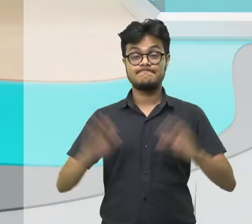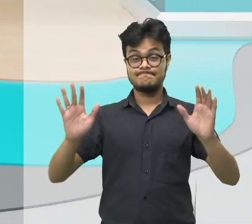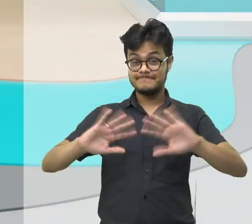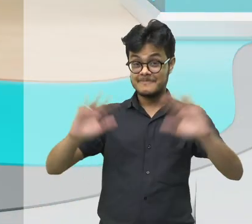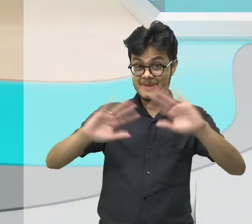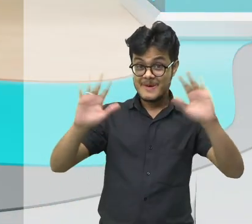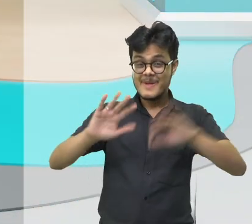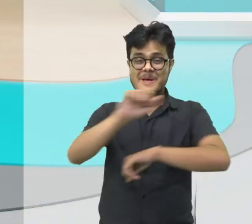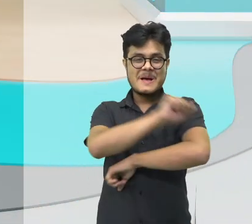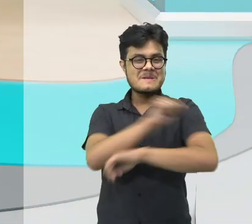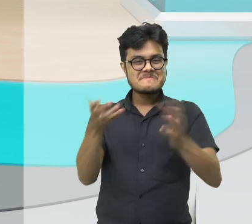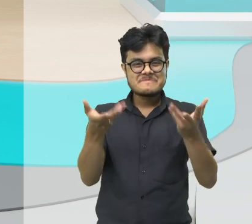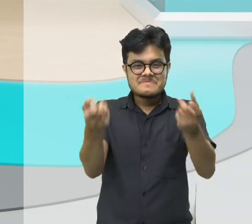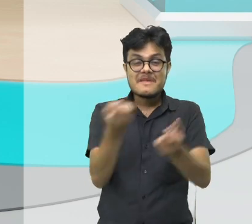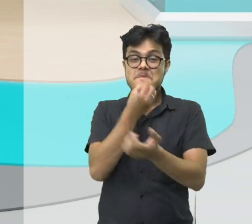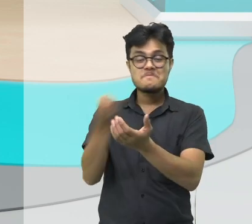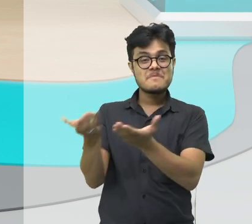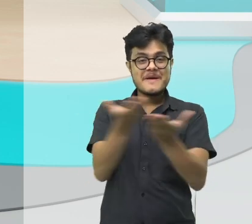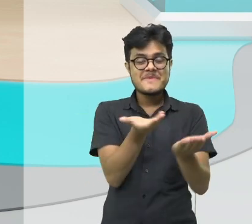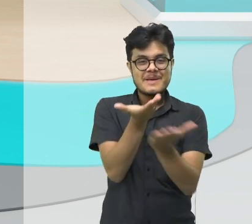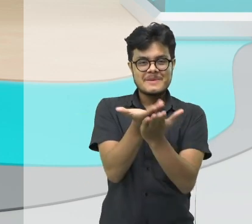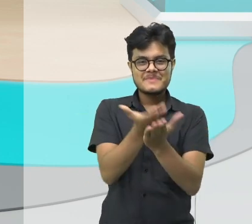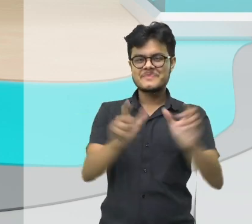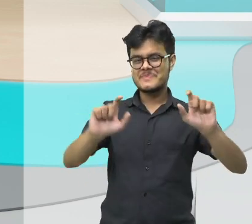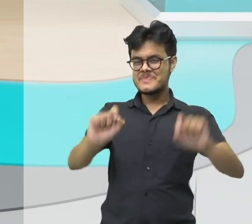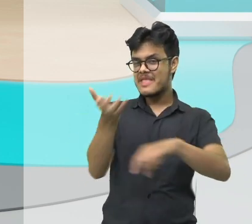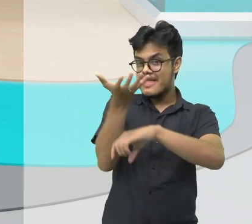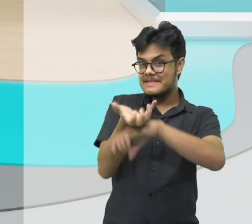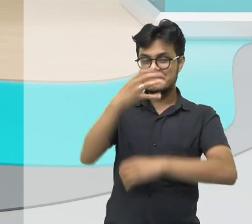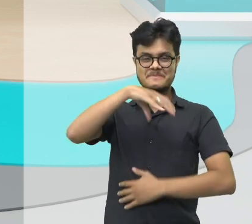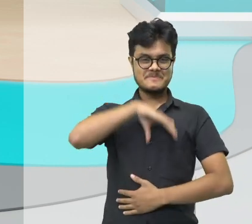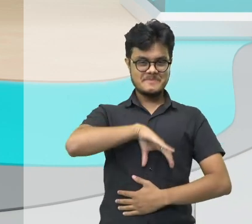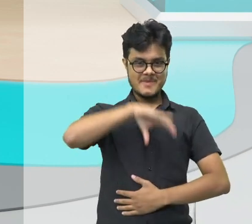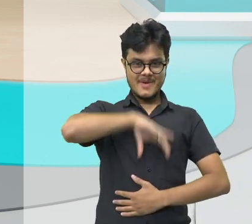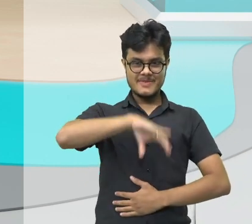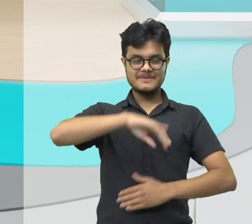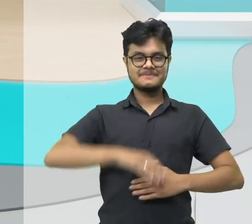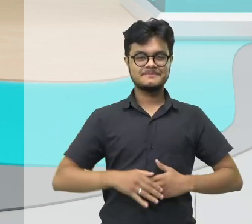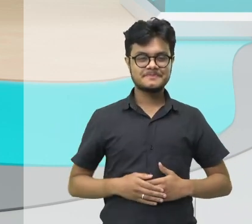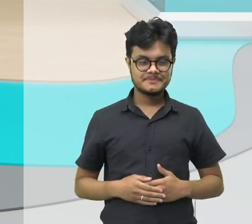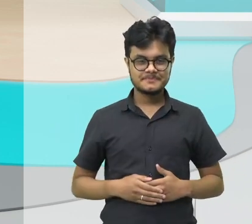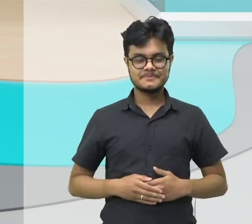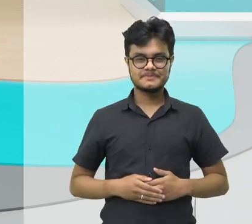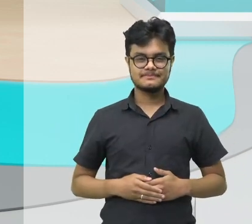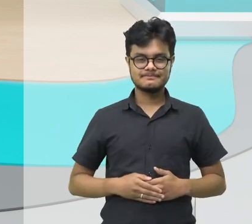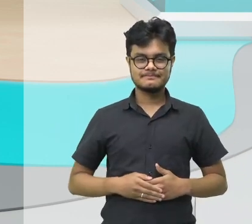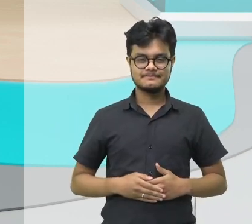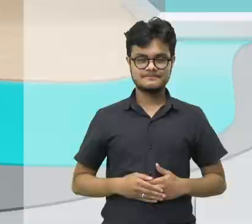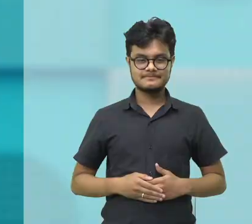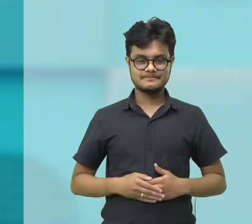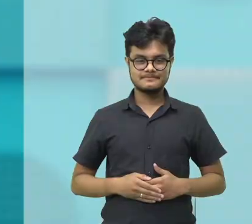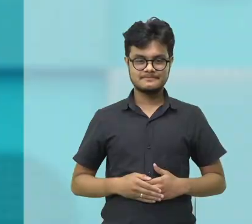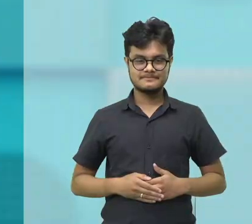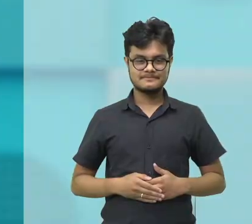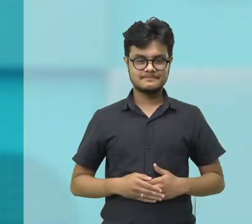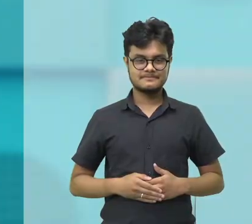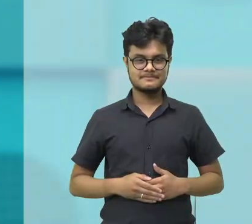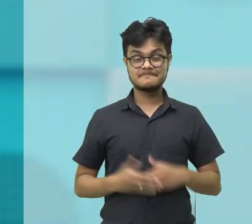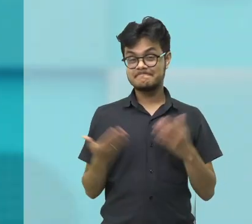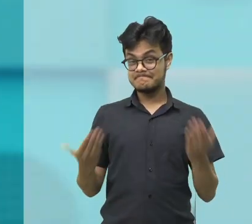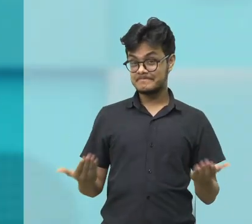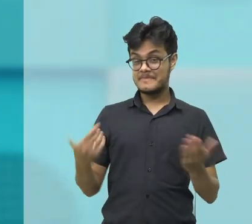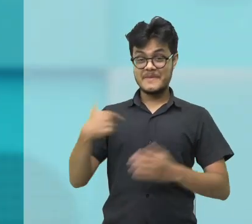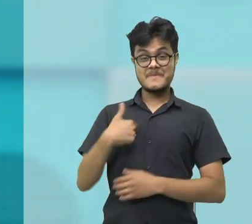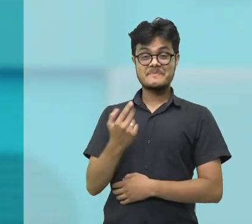meus queridos alunos, sejam muito bem-vindos à nossa aula de língua portuguesa.